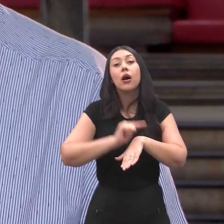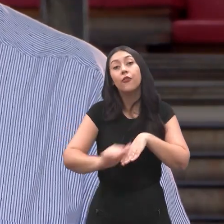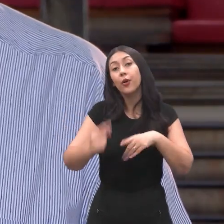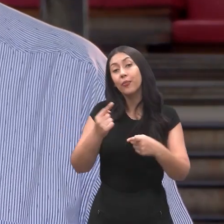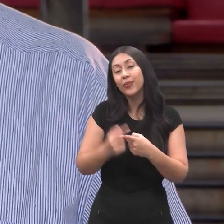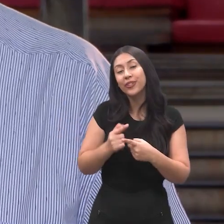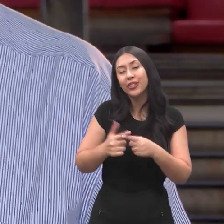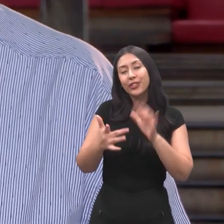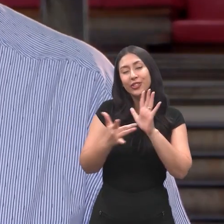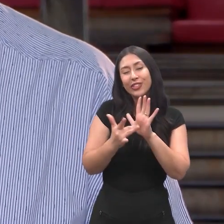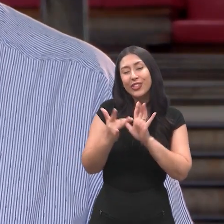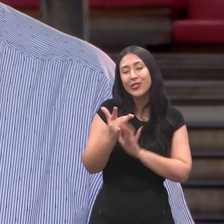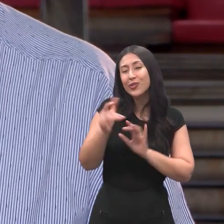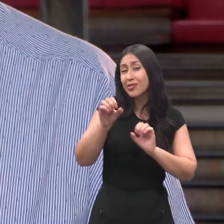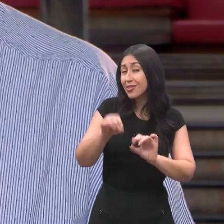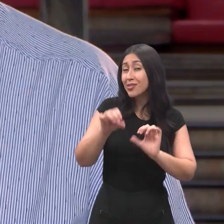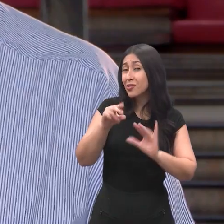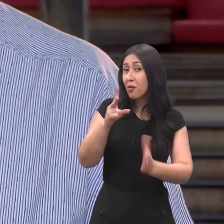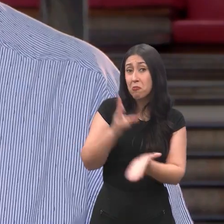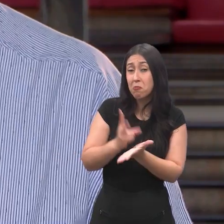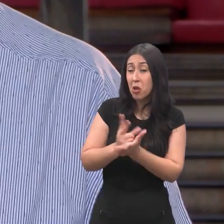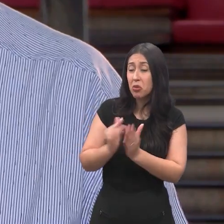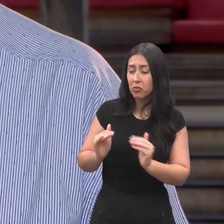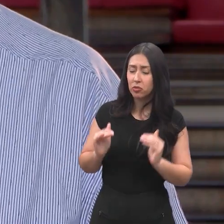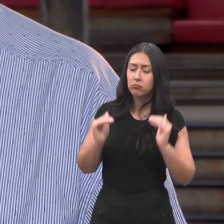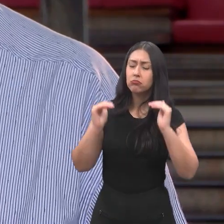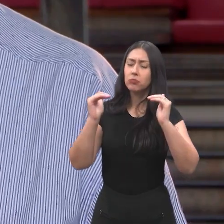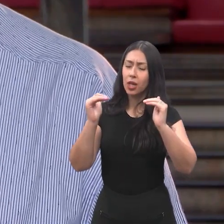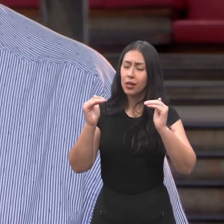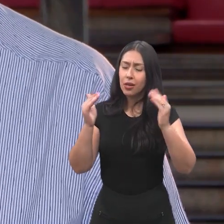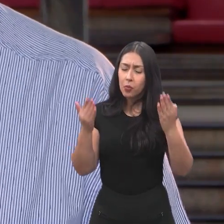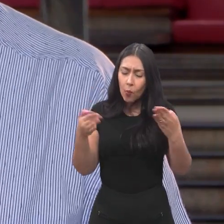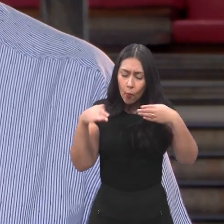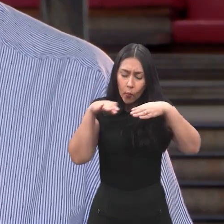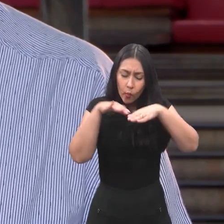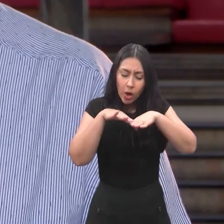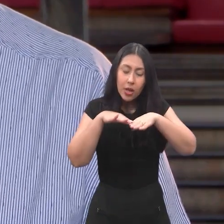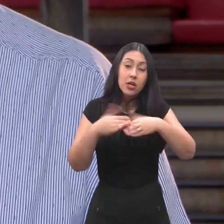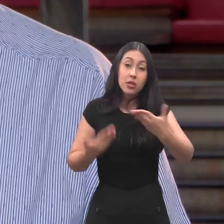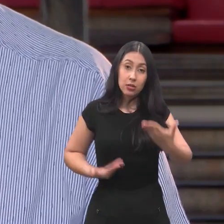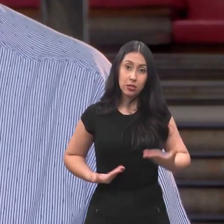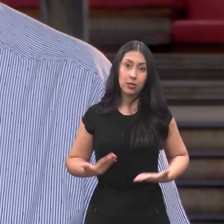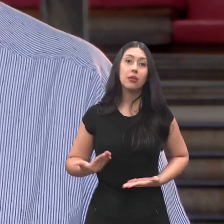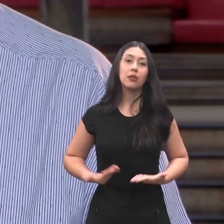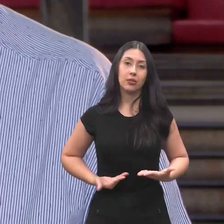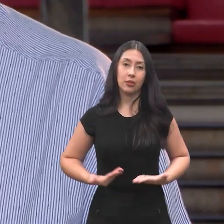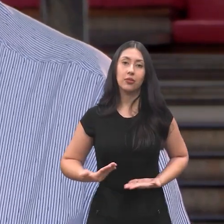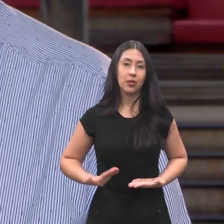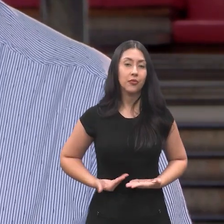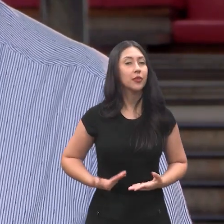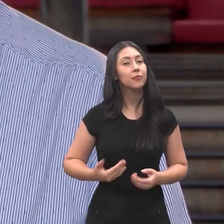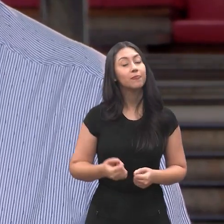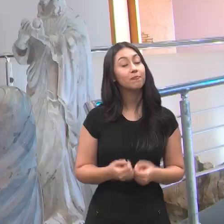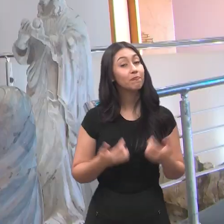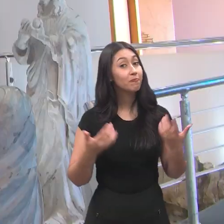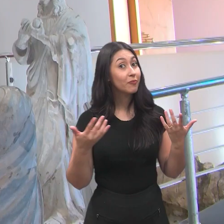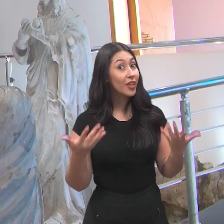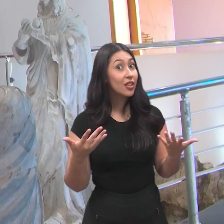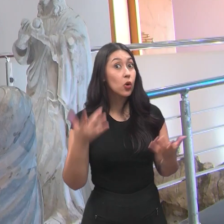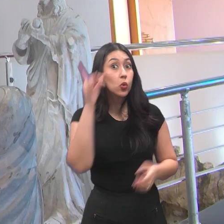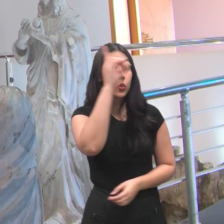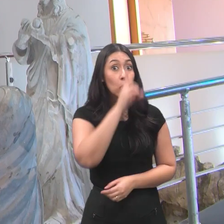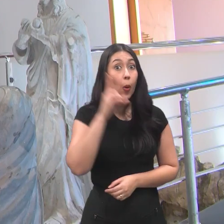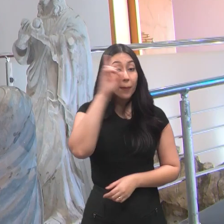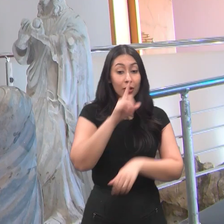mestre, mas aquele que é mestre é servidor, porque o sacerdócio é um serviço também ao povo.